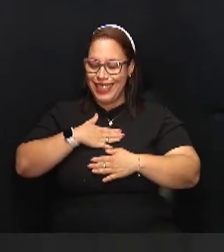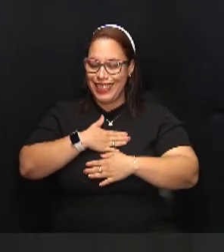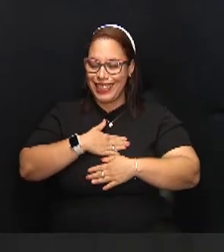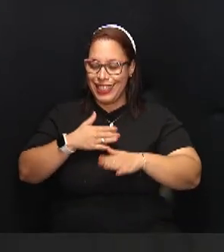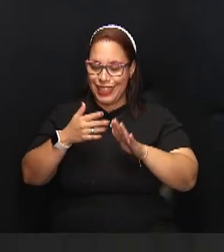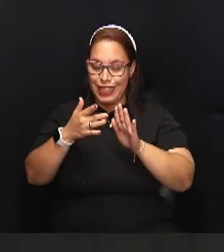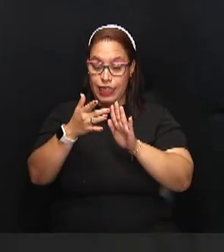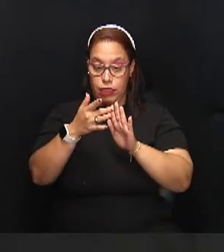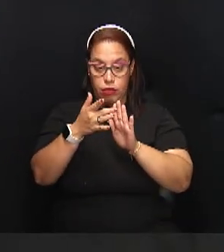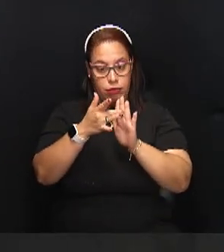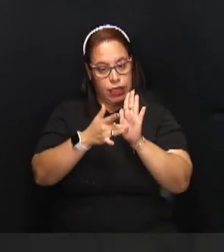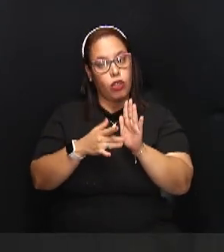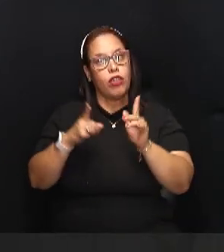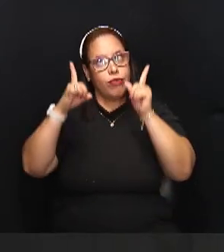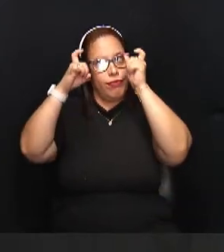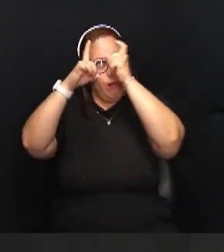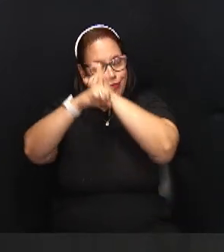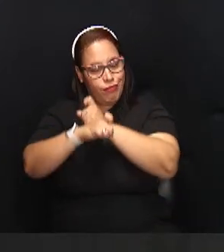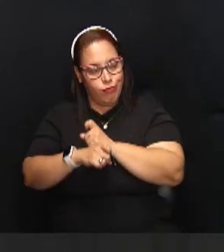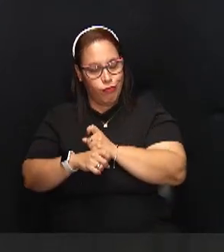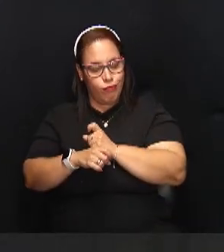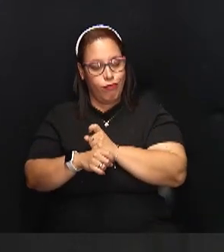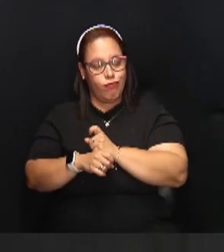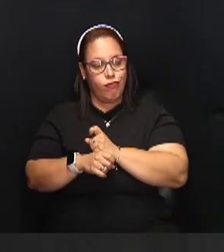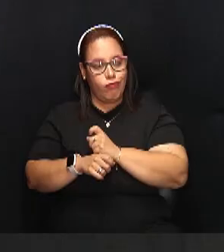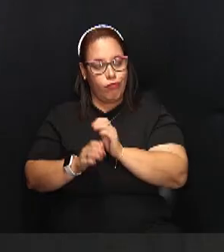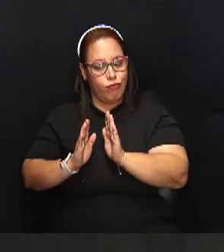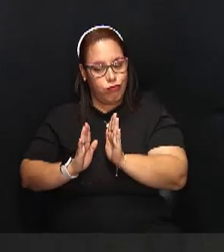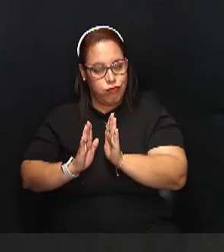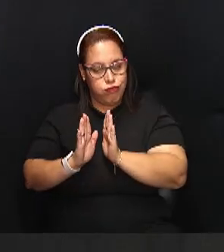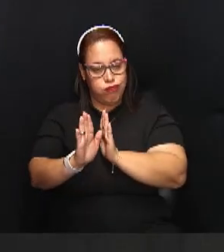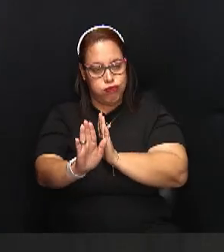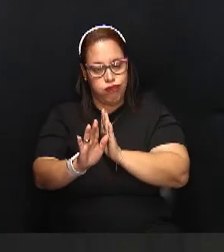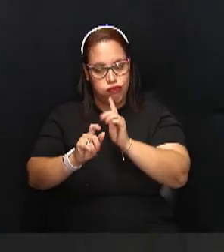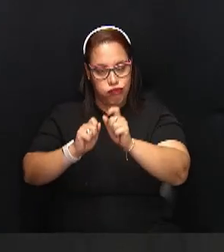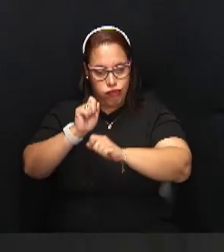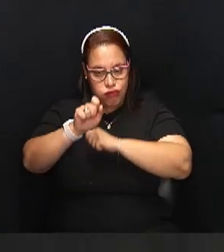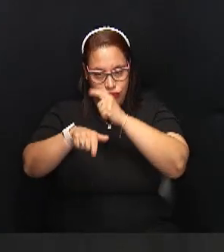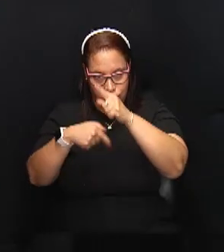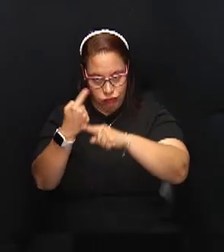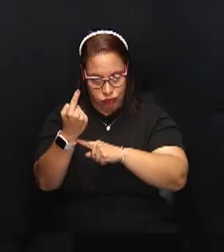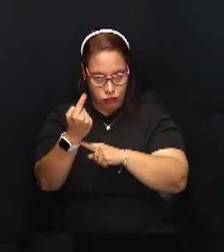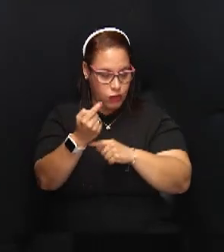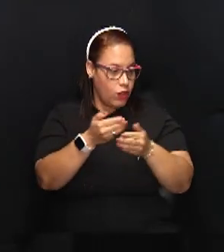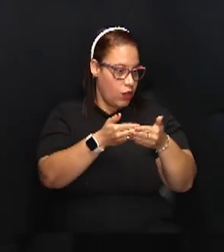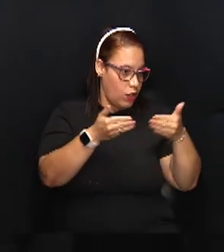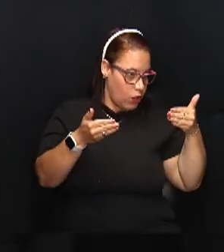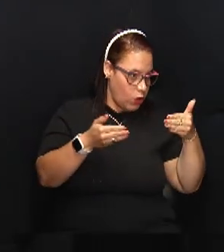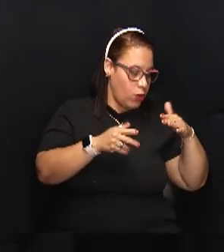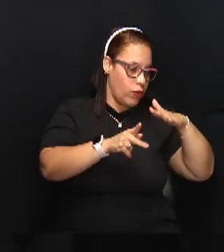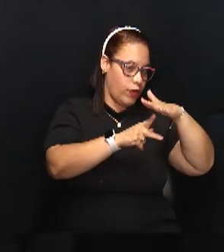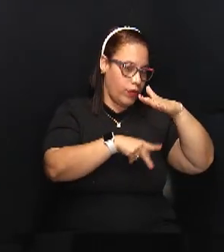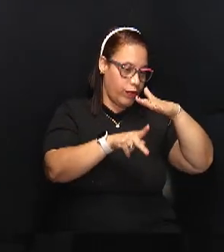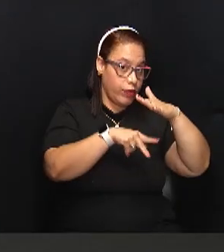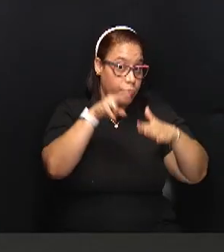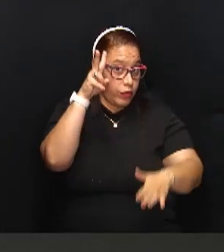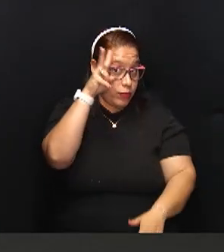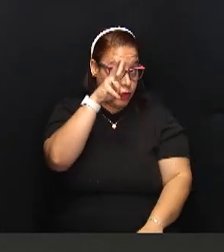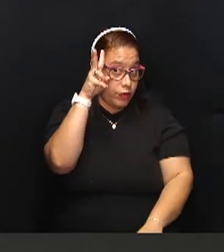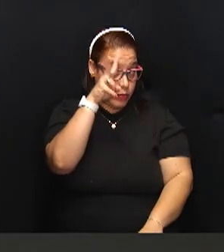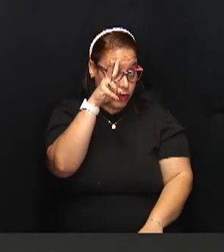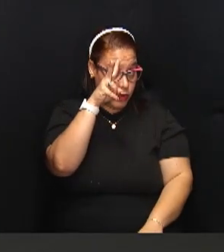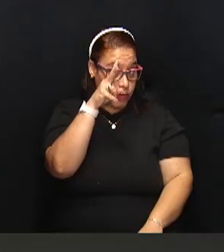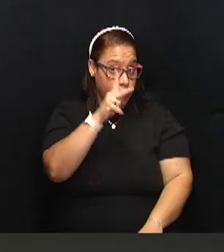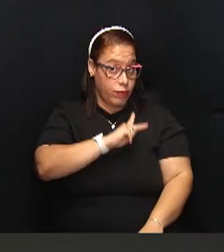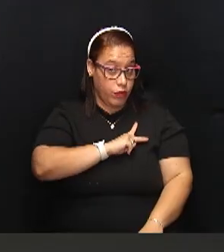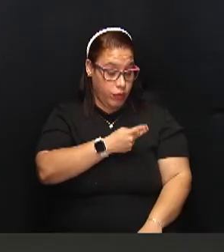em desafios. Eu acho que o desafio leva a gente para frente. Eu abri hoje na Casa do Povo lembrando que